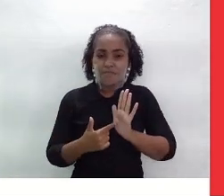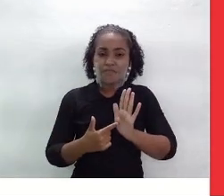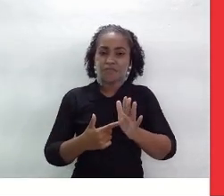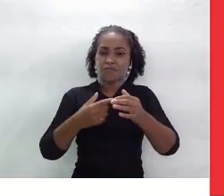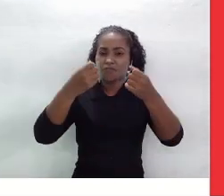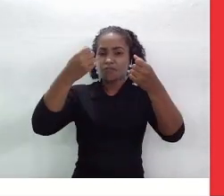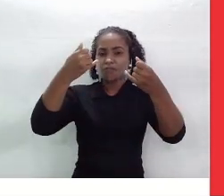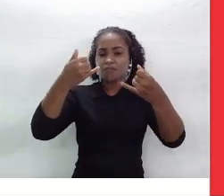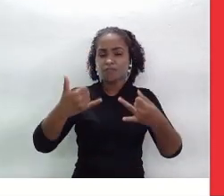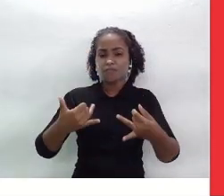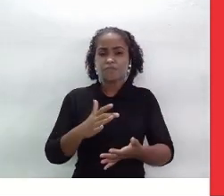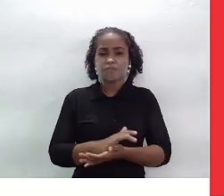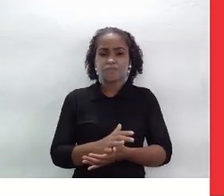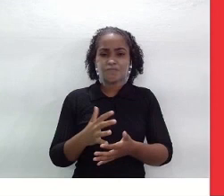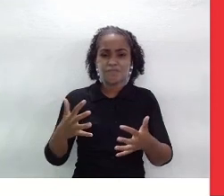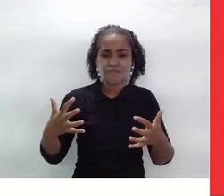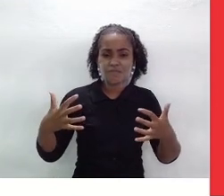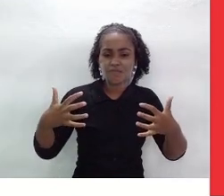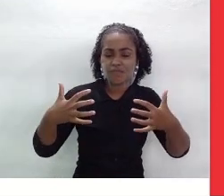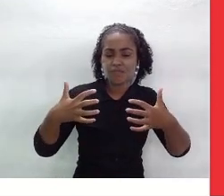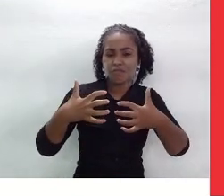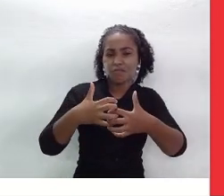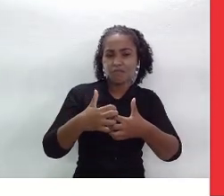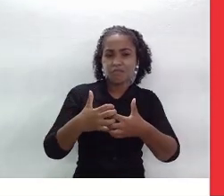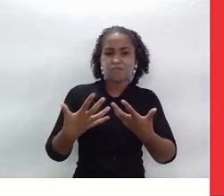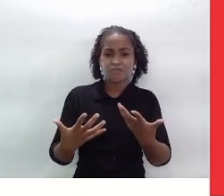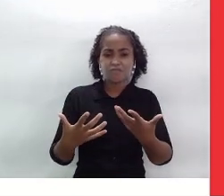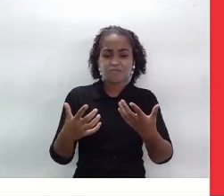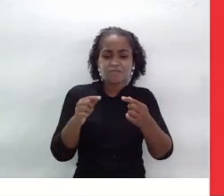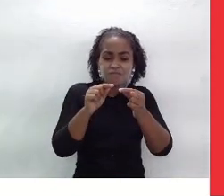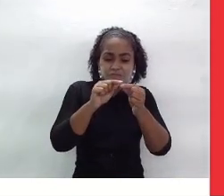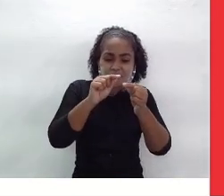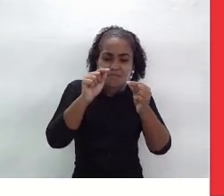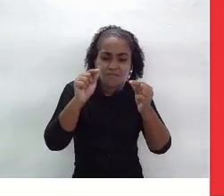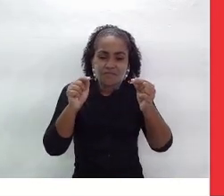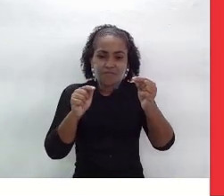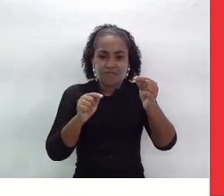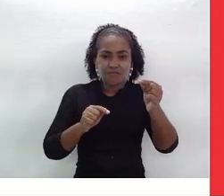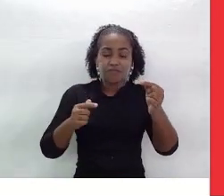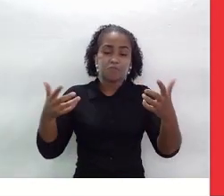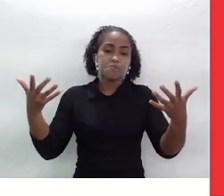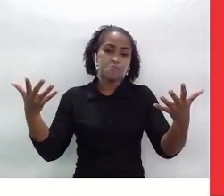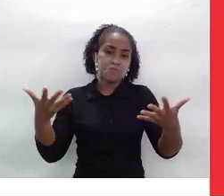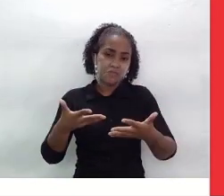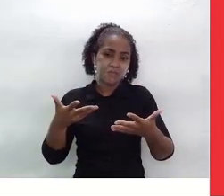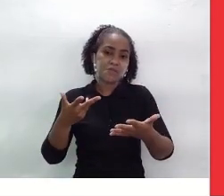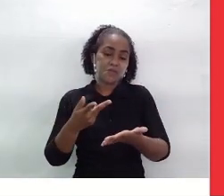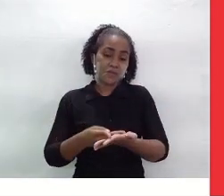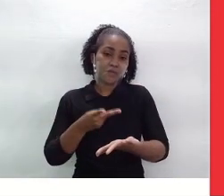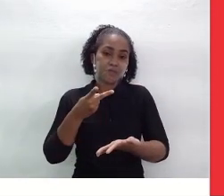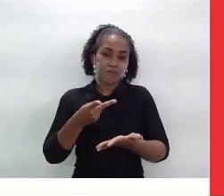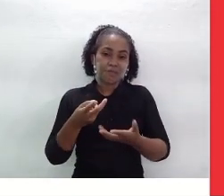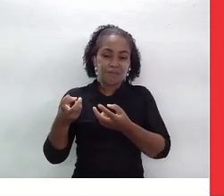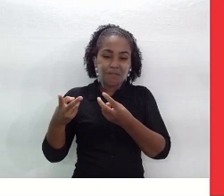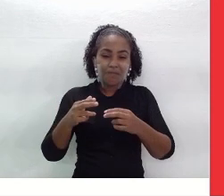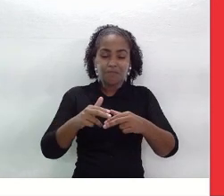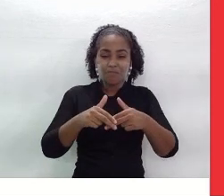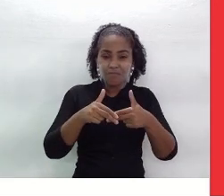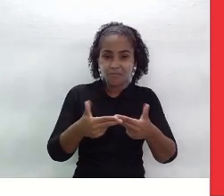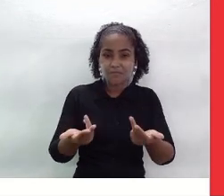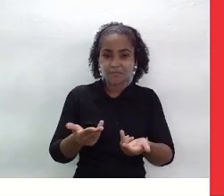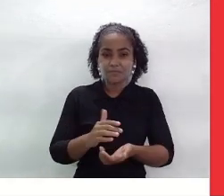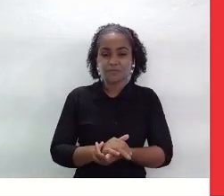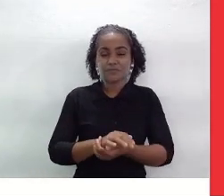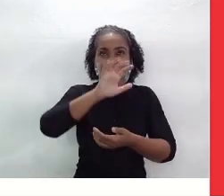sobre a questão do encaixe das linhas das costas atuais que tem desses